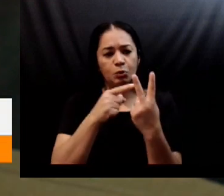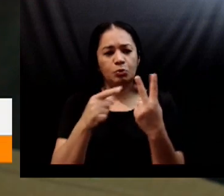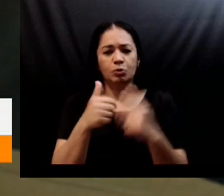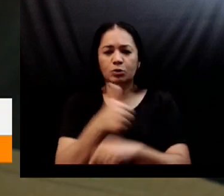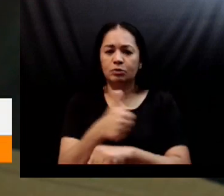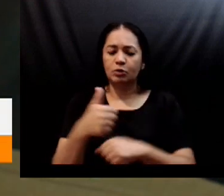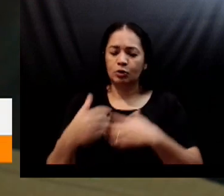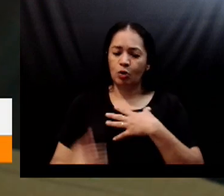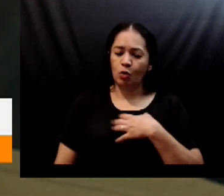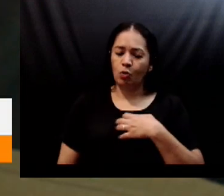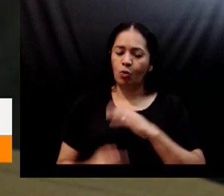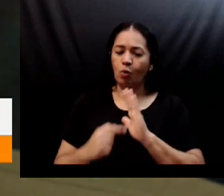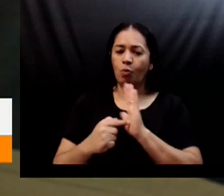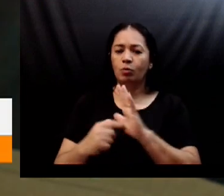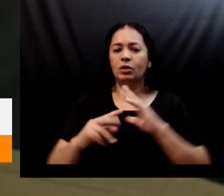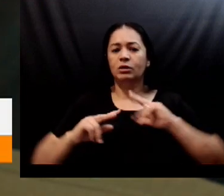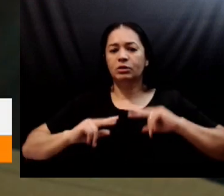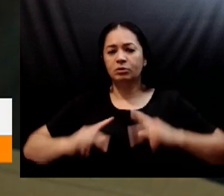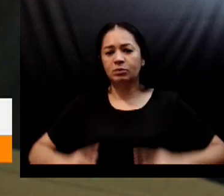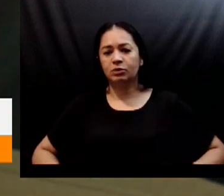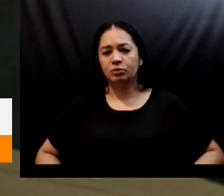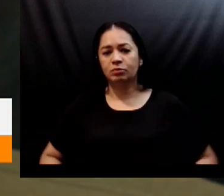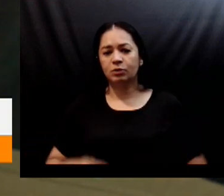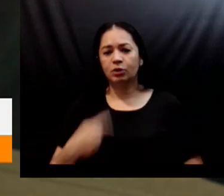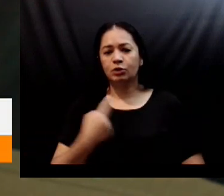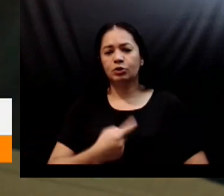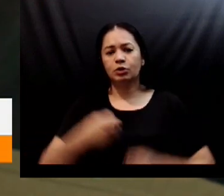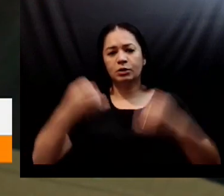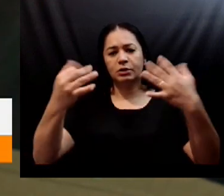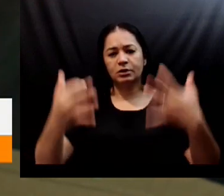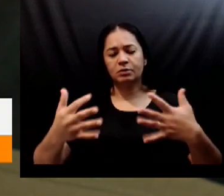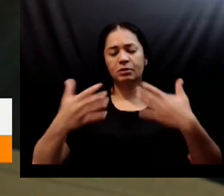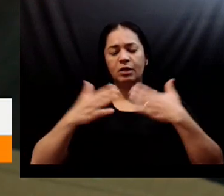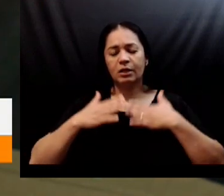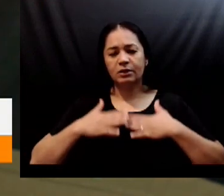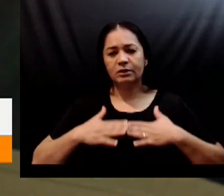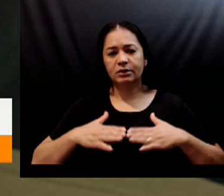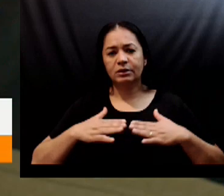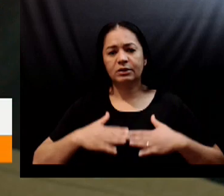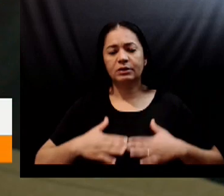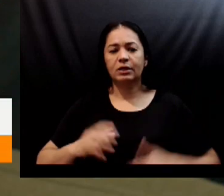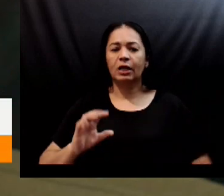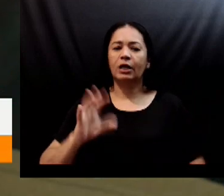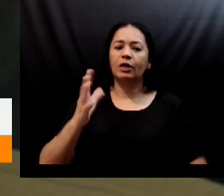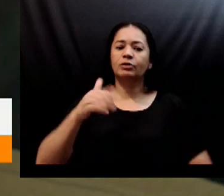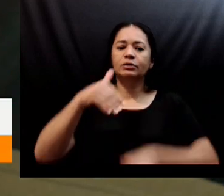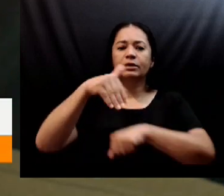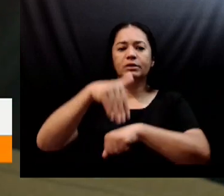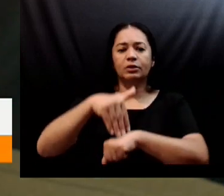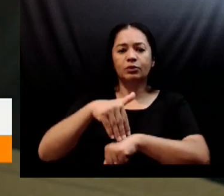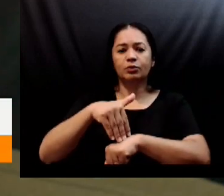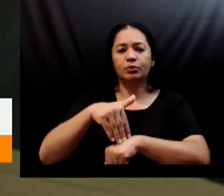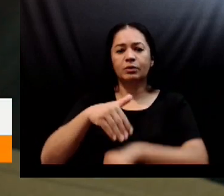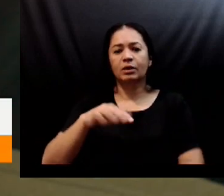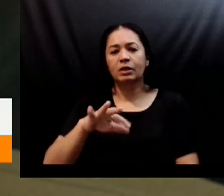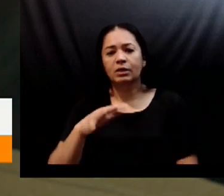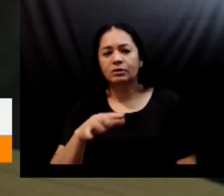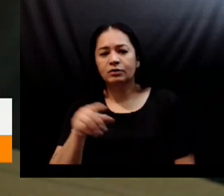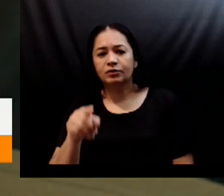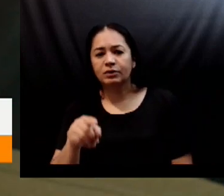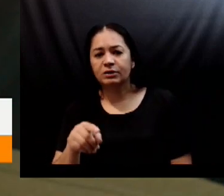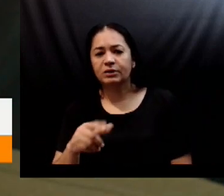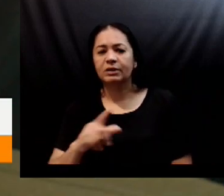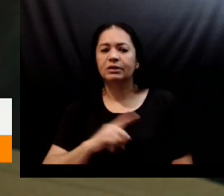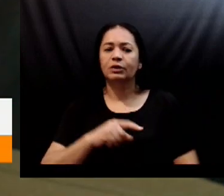em descansar, aí vem a culpa, né, igual, a Flávia pontuou, às vezes você tem um tempo livre, mas aí